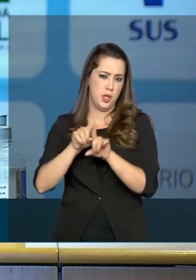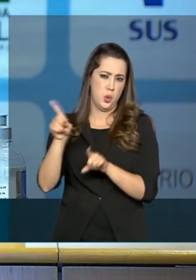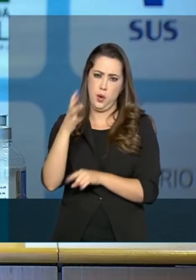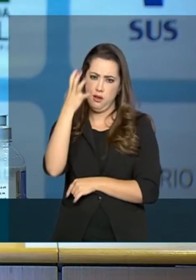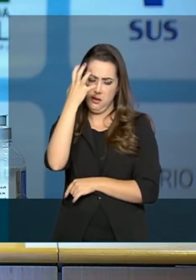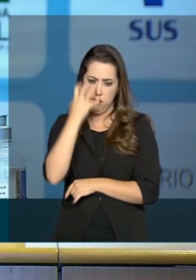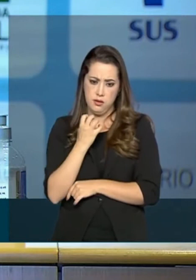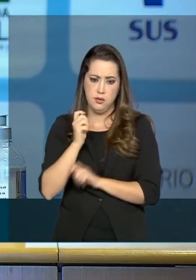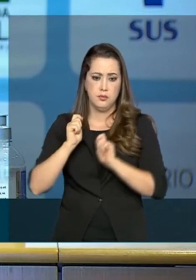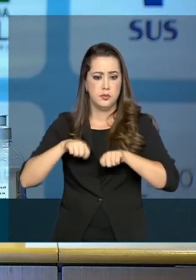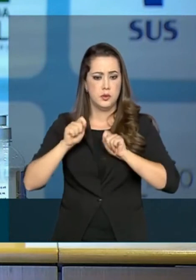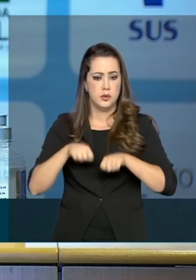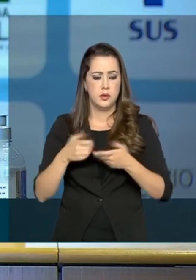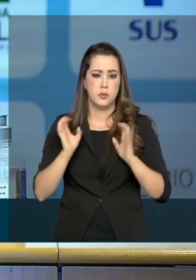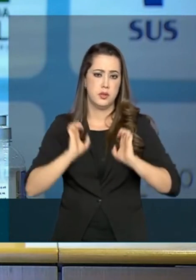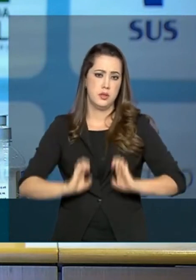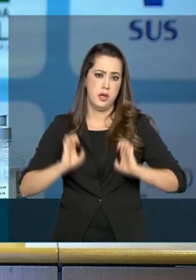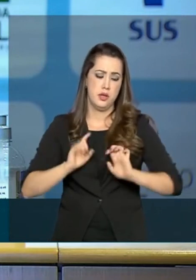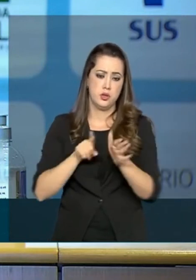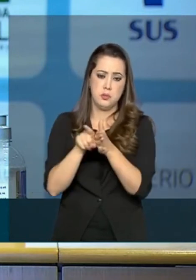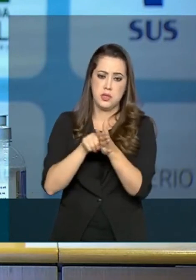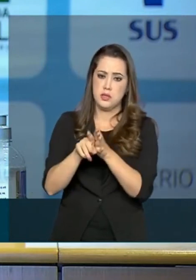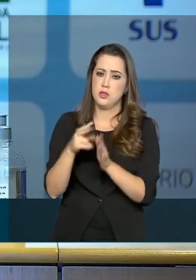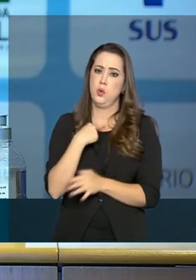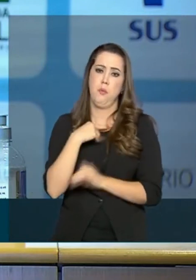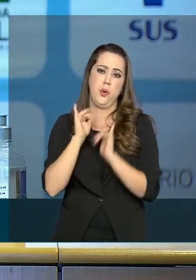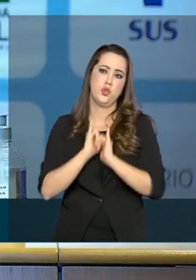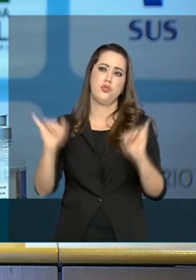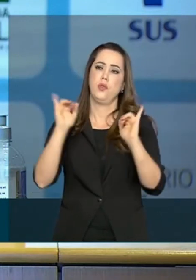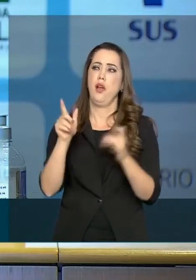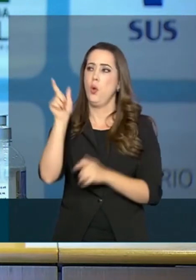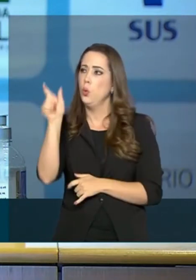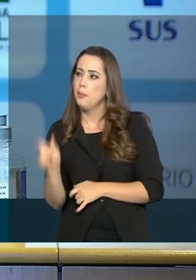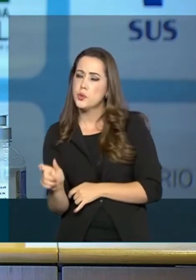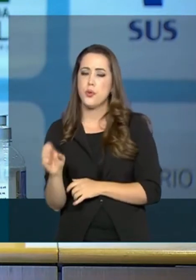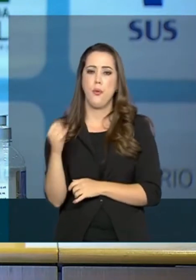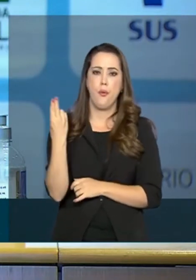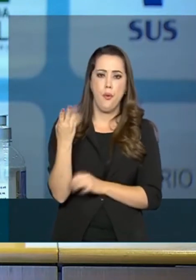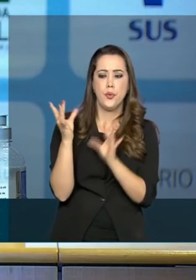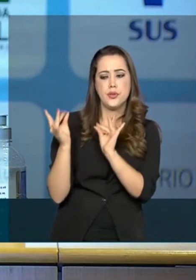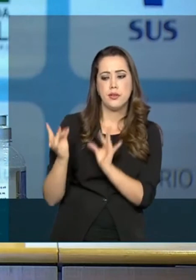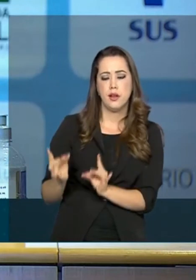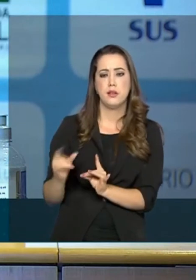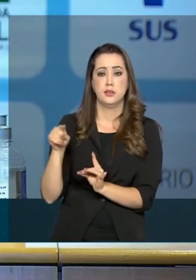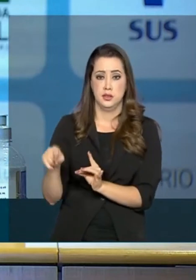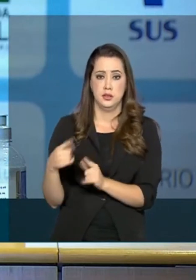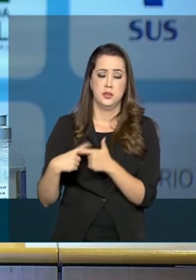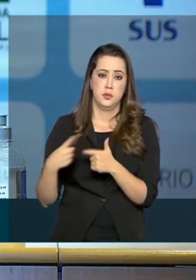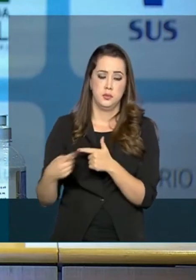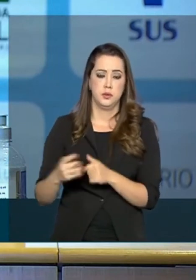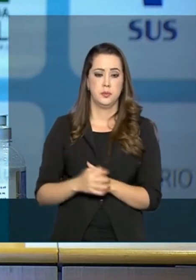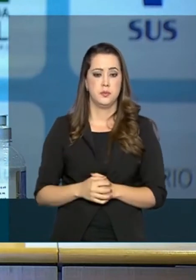grave e que por motivos de ética de pesquisa não é divulgado ao cidadão e nem os detalhes dessa